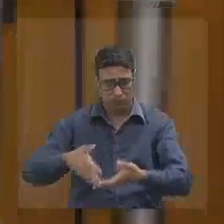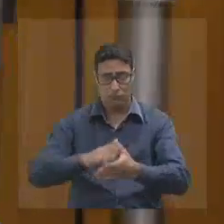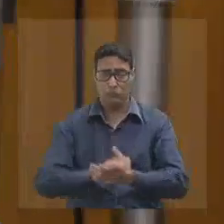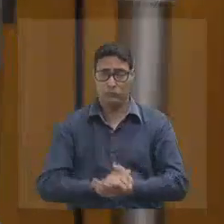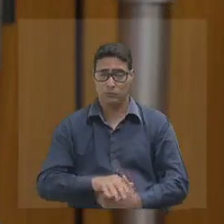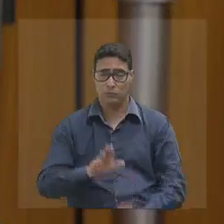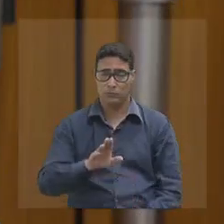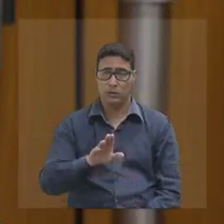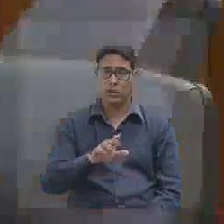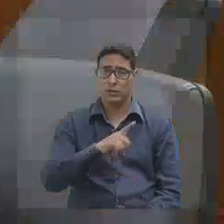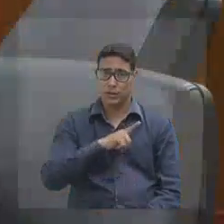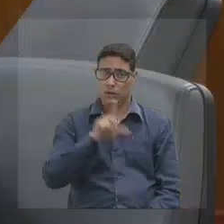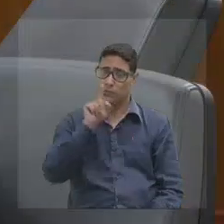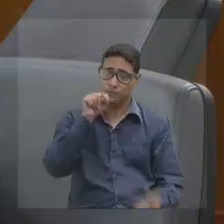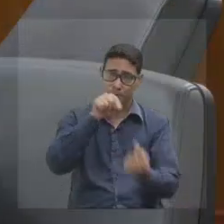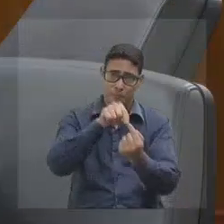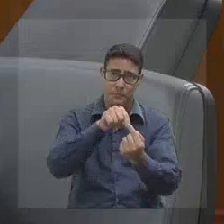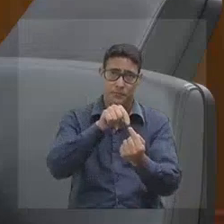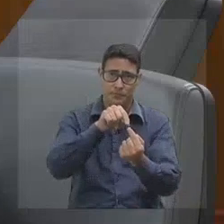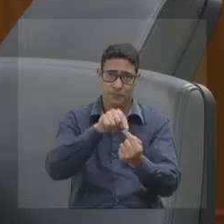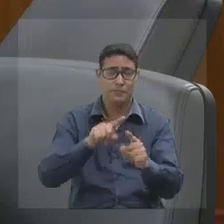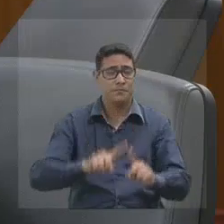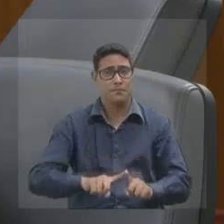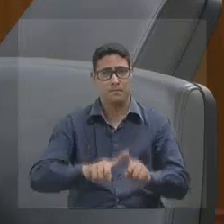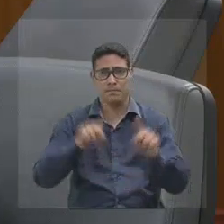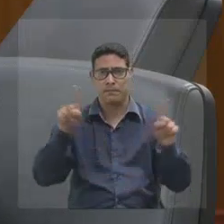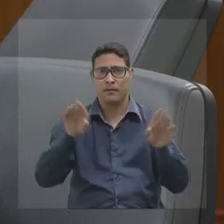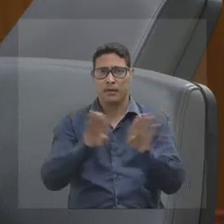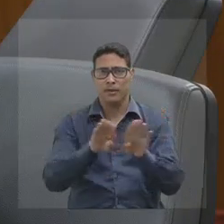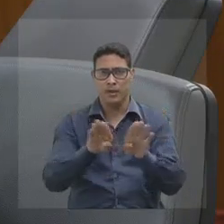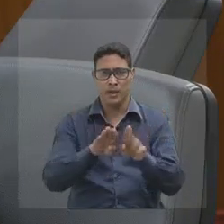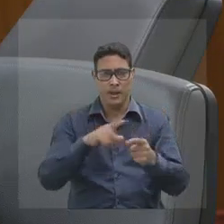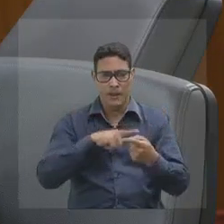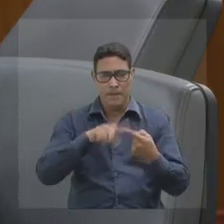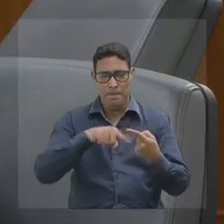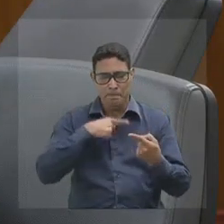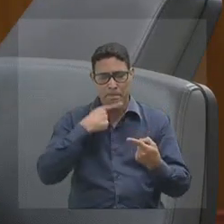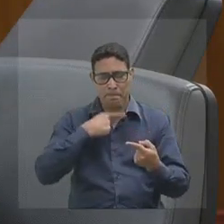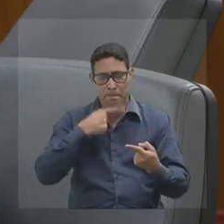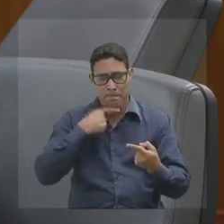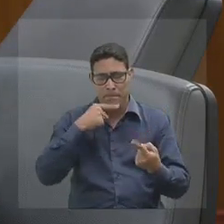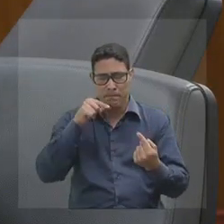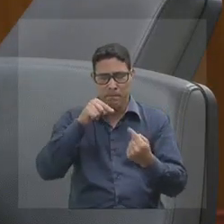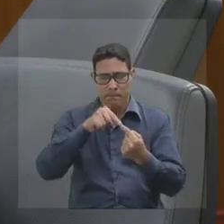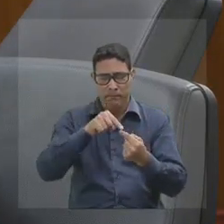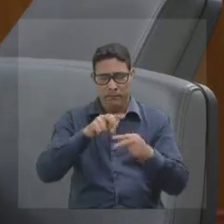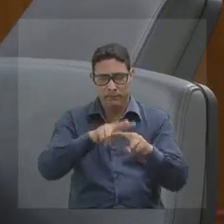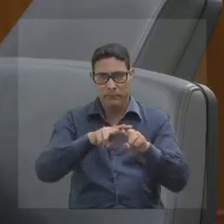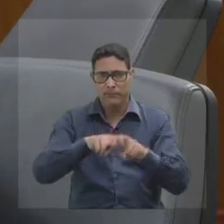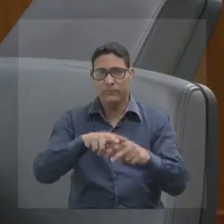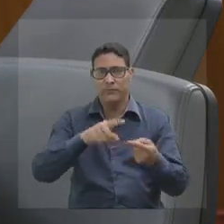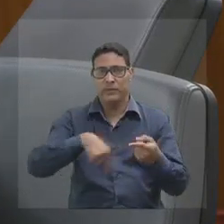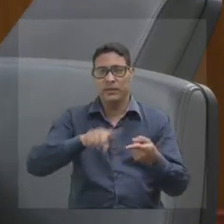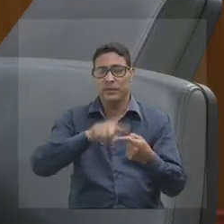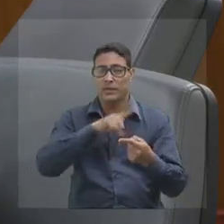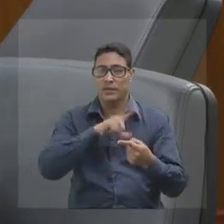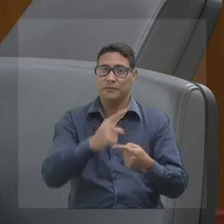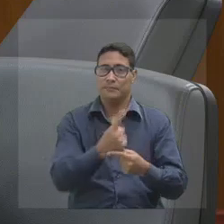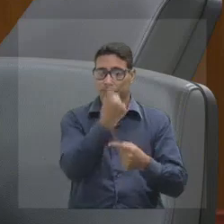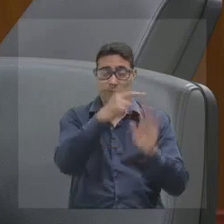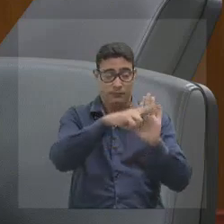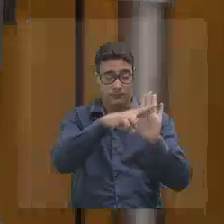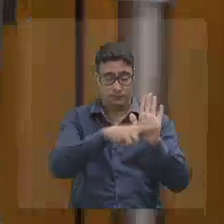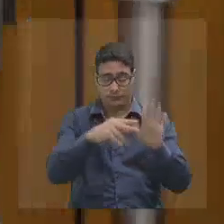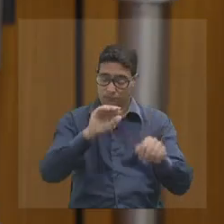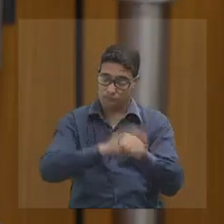é autoaplicável é mas também nós temos dúvidas sobre isso né por isso que nós propusemos a primeira regulamentação para